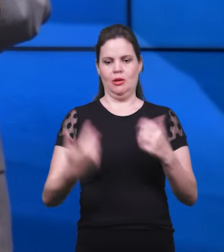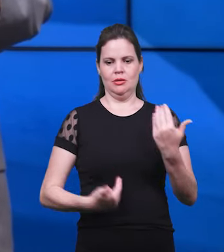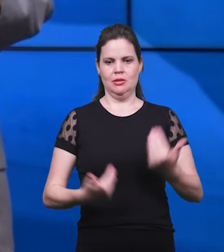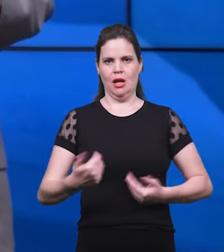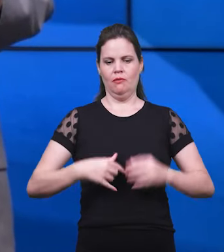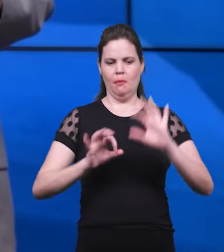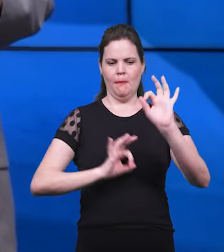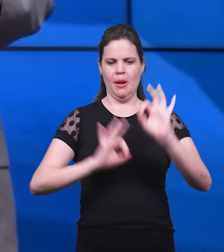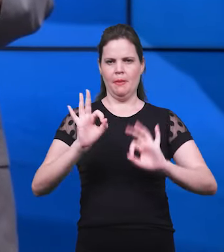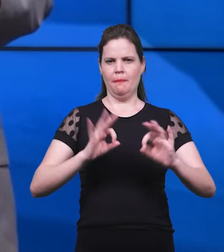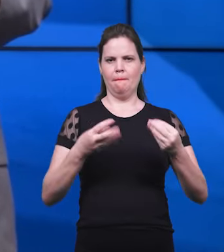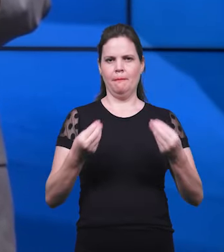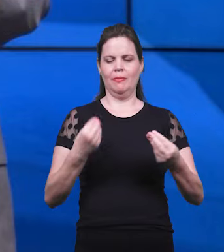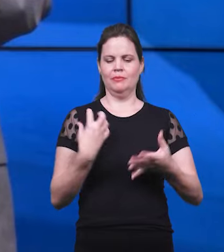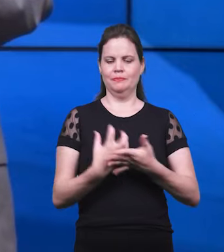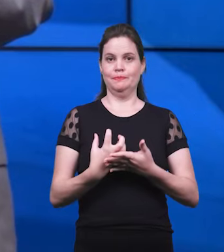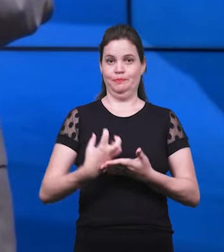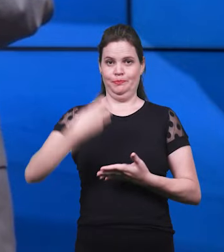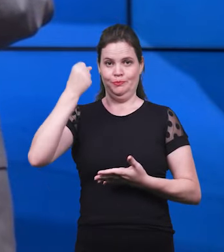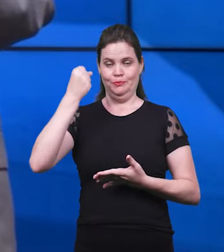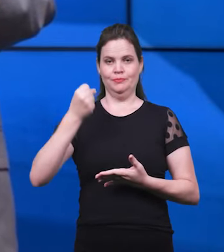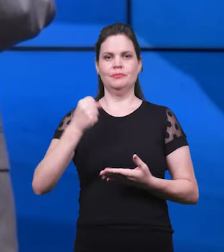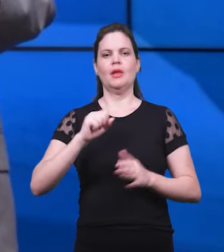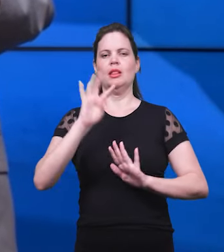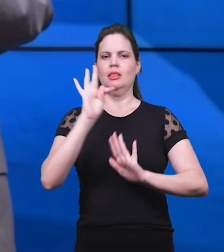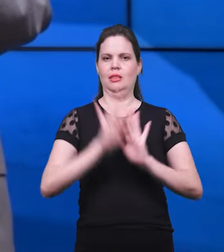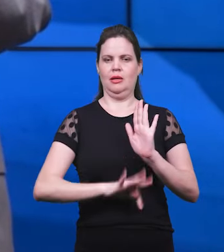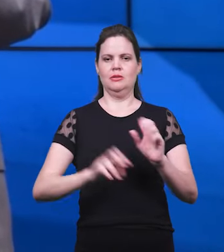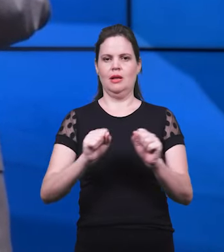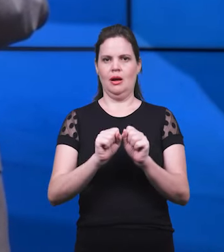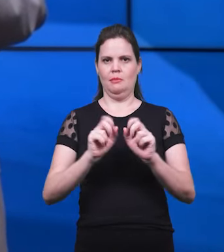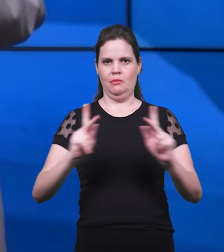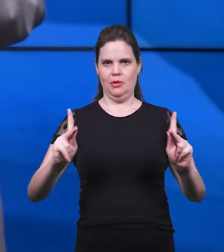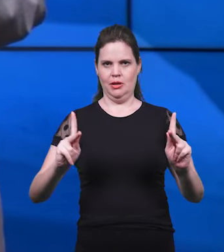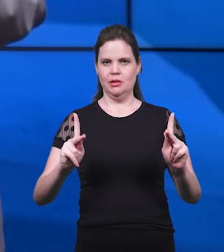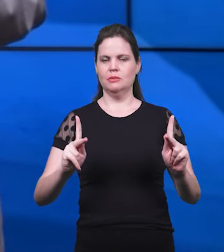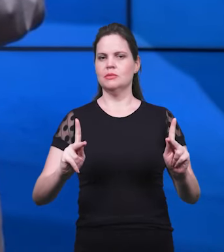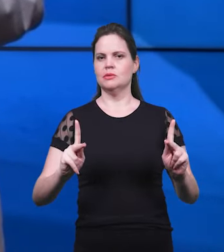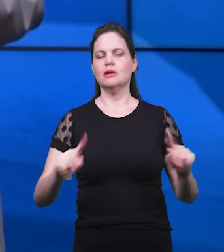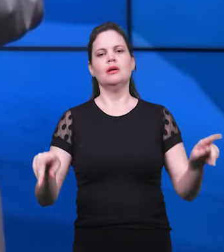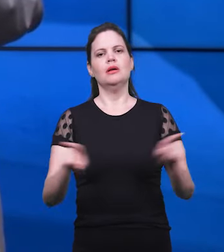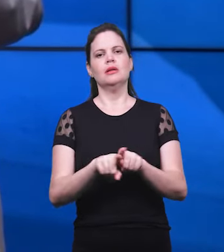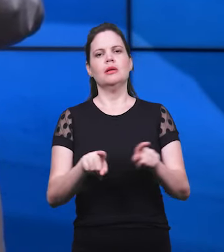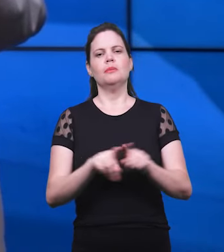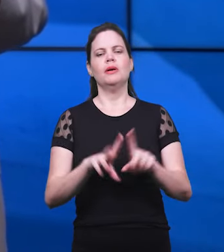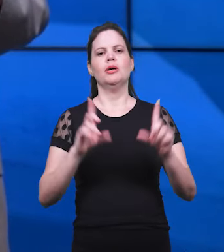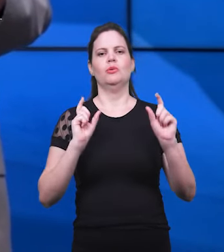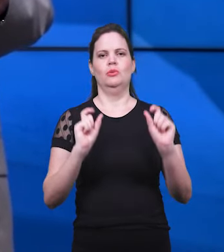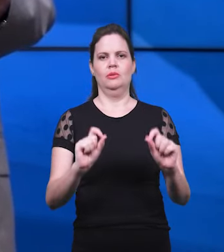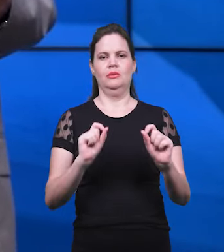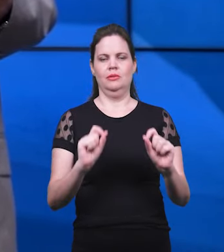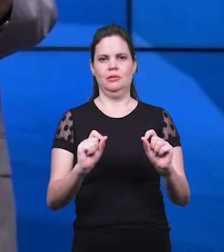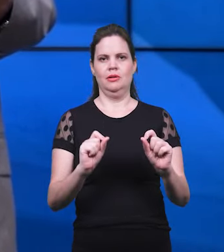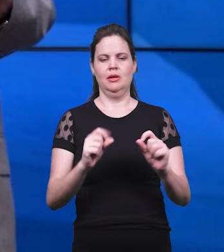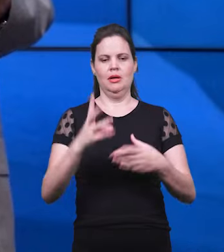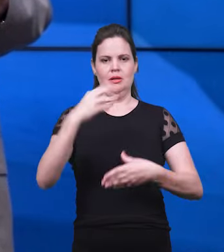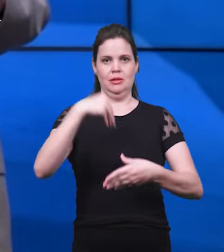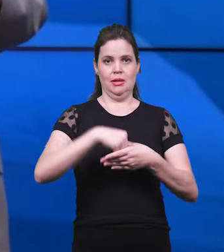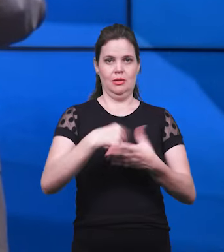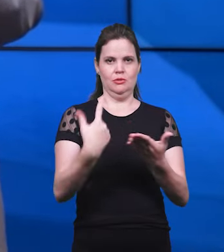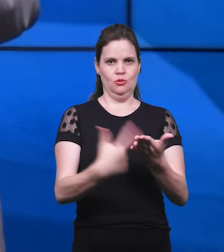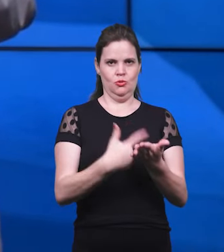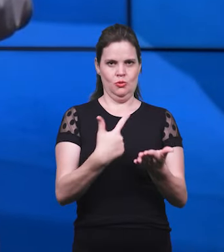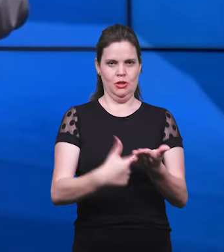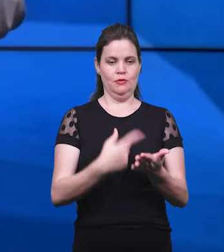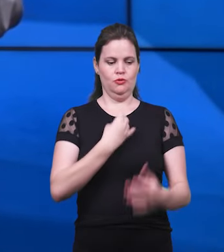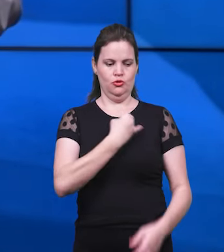arrebatamento. E além dos textos em Apocalipse, nós temos também hoje a ligação com textos dos evangelhos, tanto